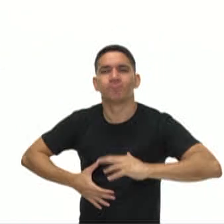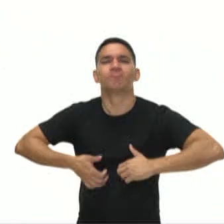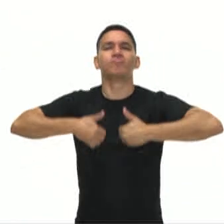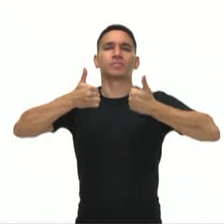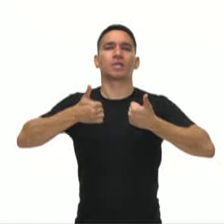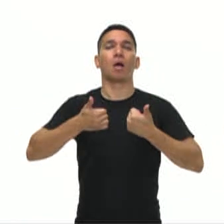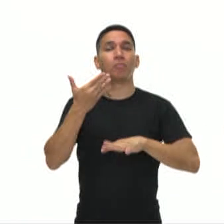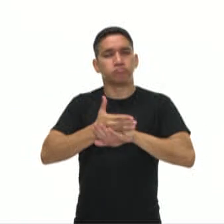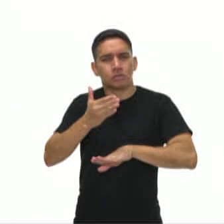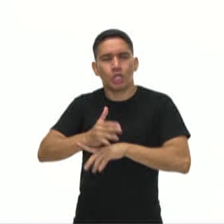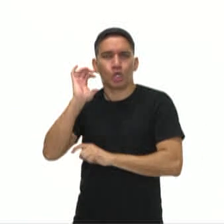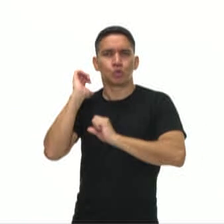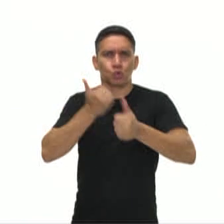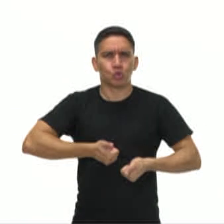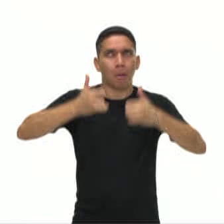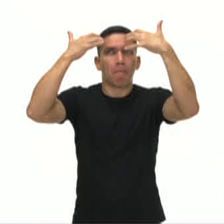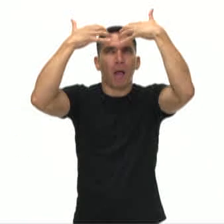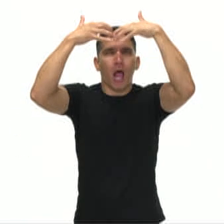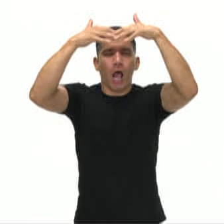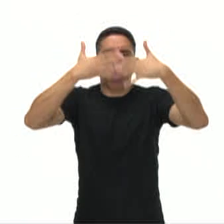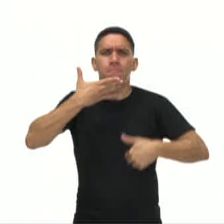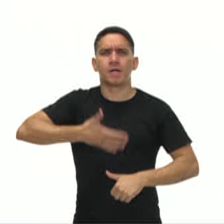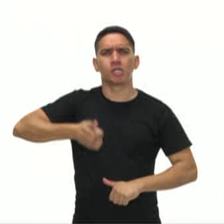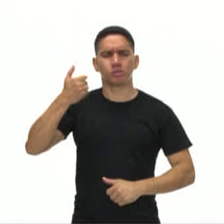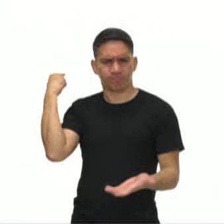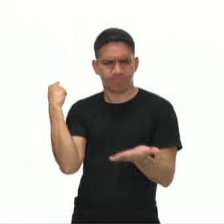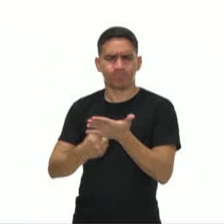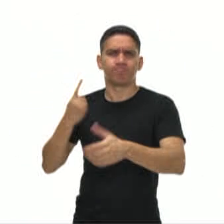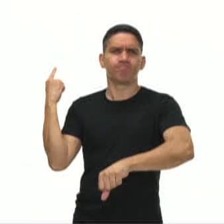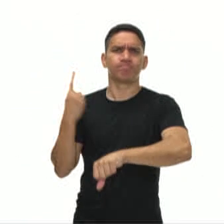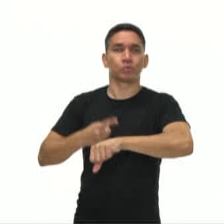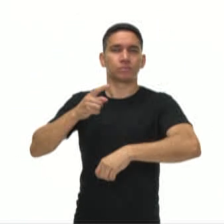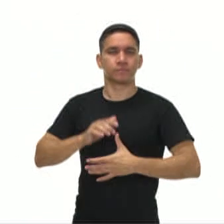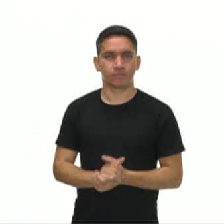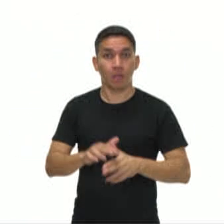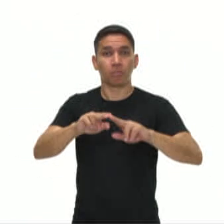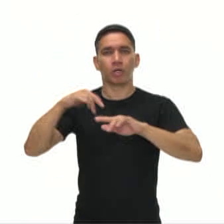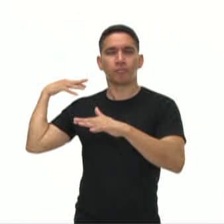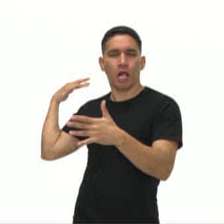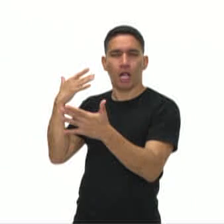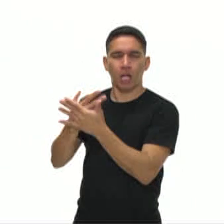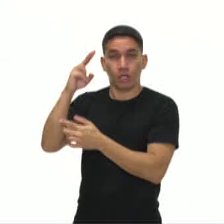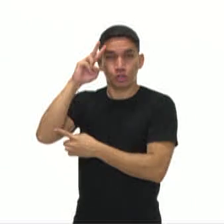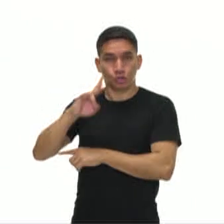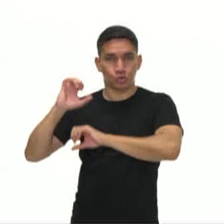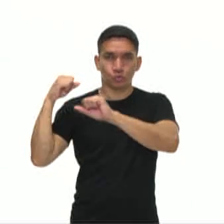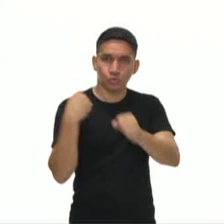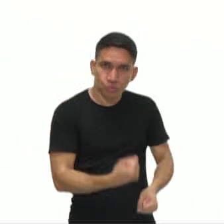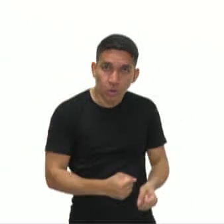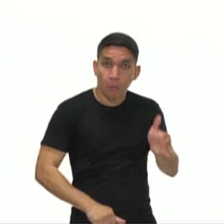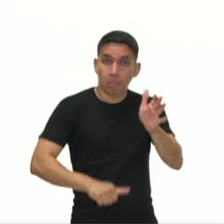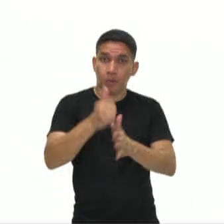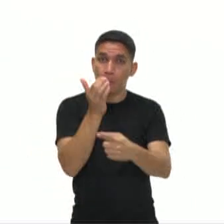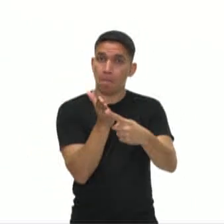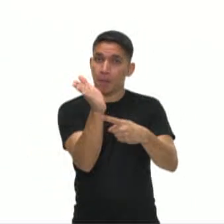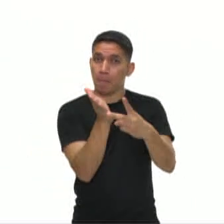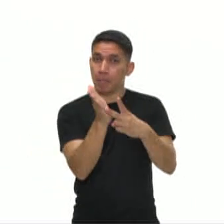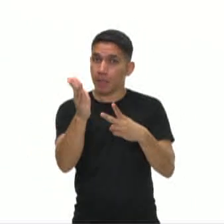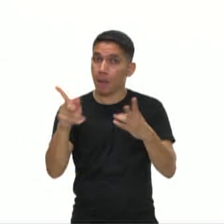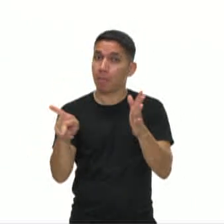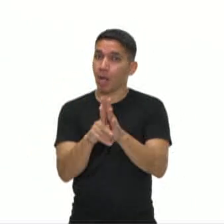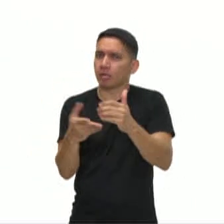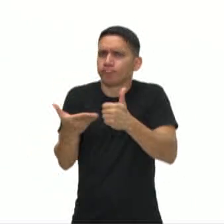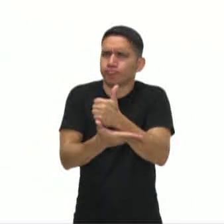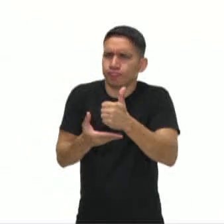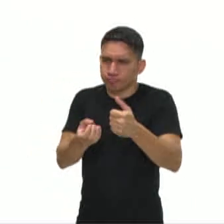com velocidade e exatidão. Então nós vimos até aqui a história do judô, os dois princípios básicos